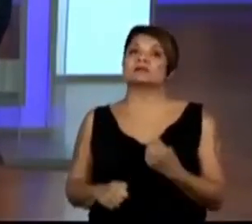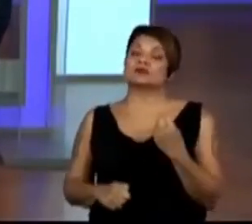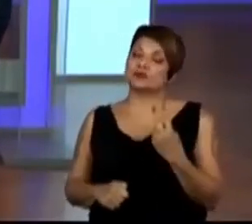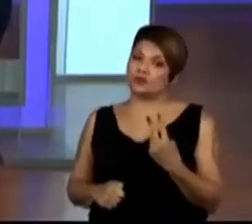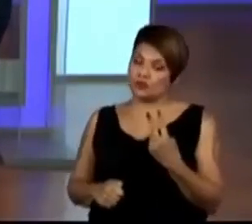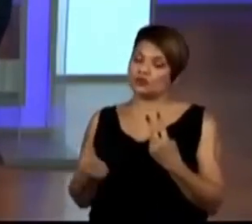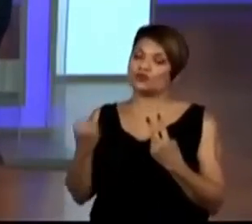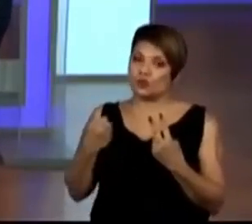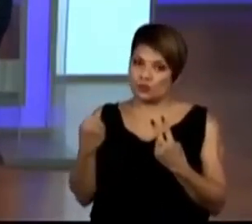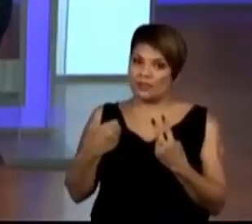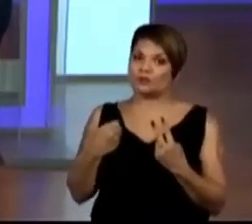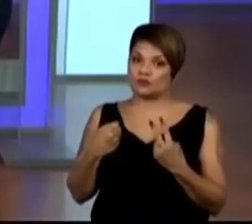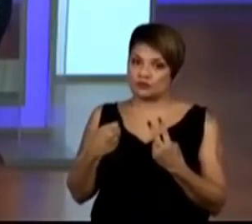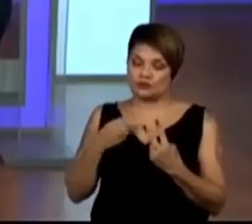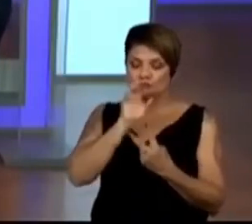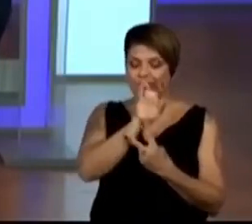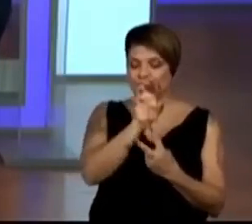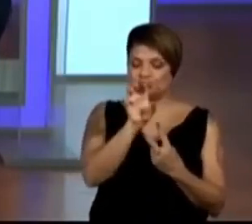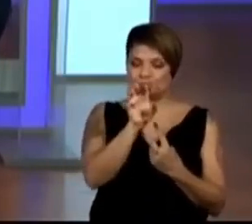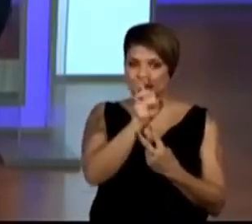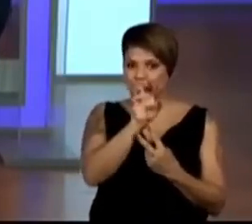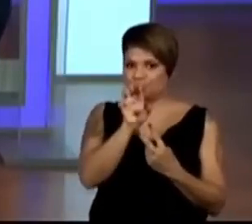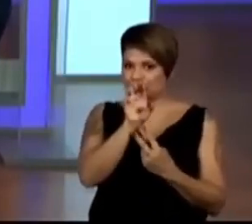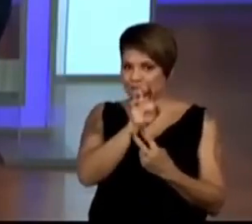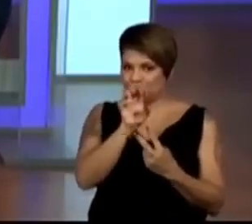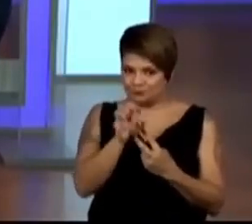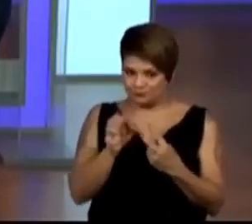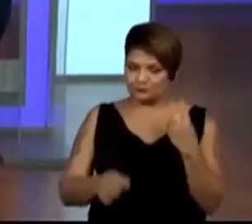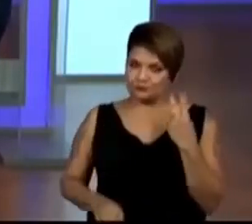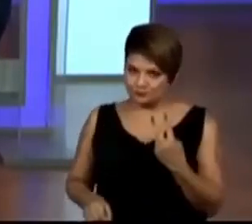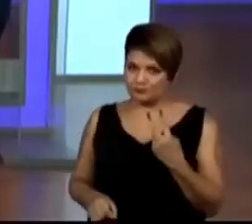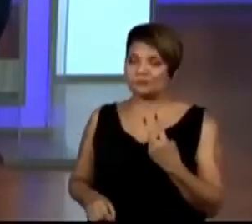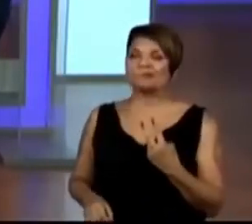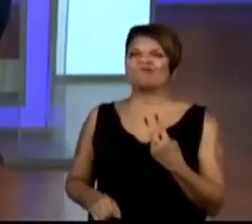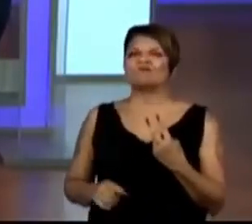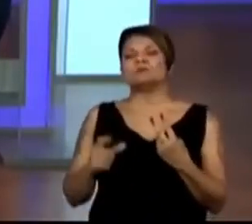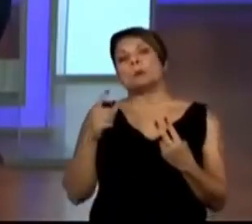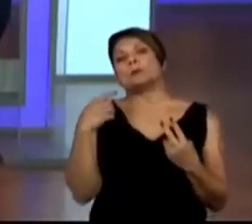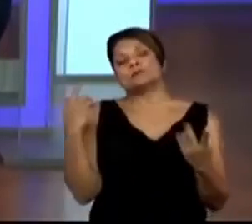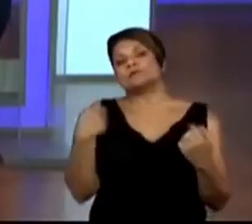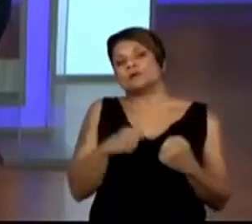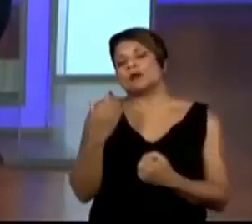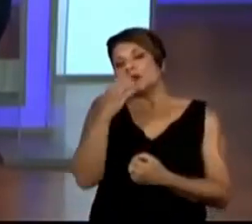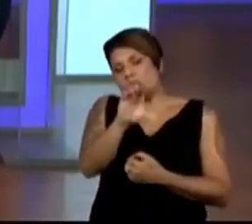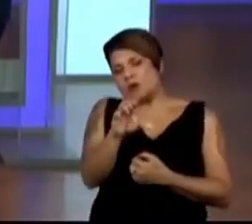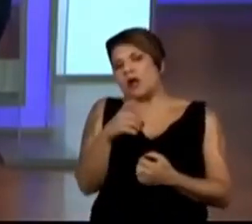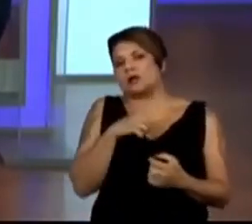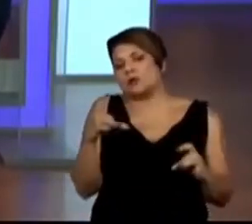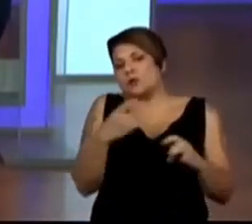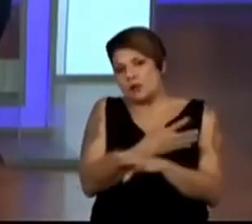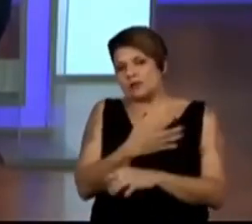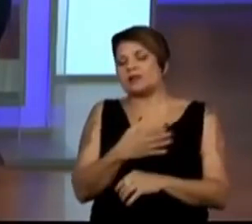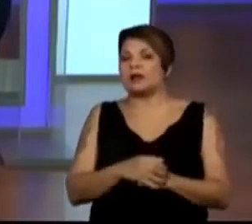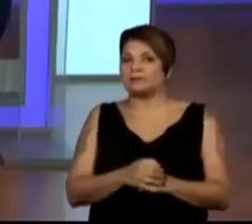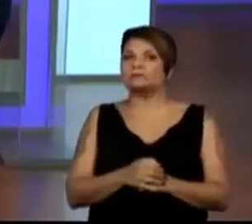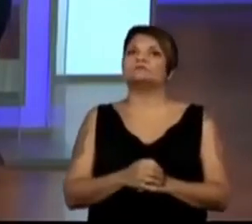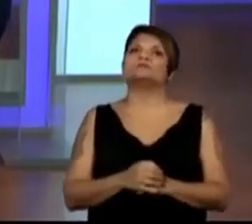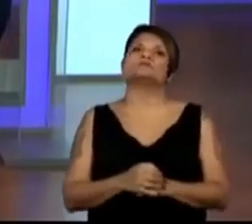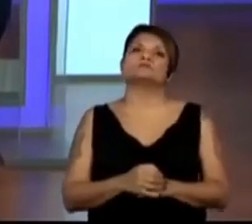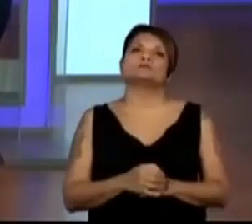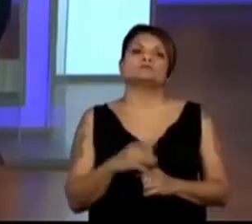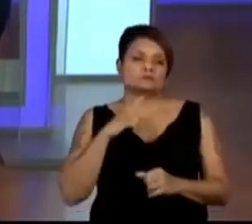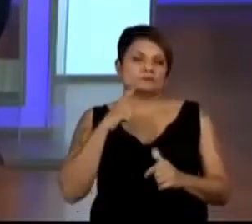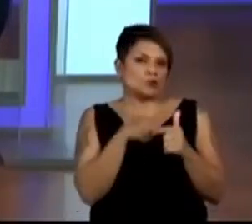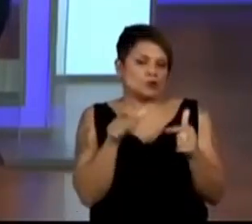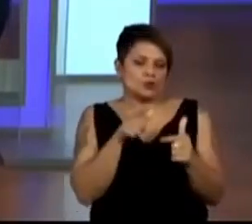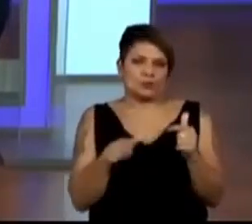De duas ordens, porque é a primeira aula que a gente está vindo nesse assunto retomando, para a gente poder colocar e completar a nossa